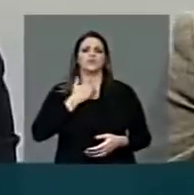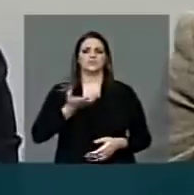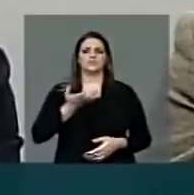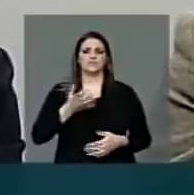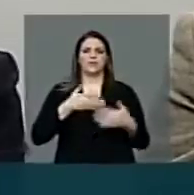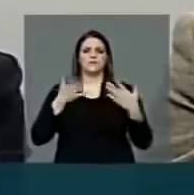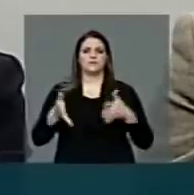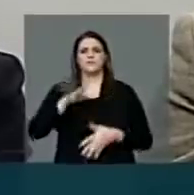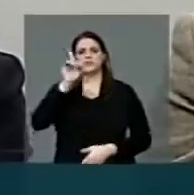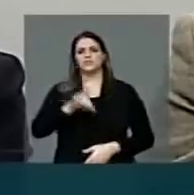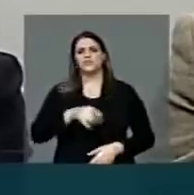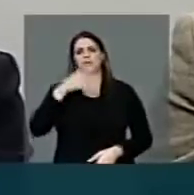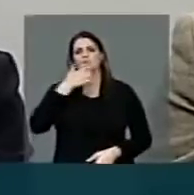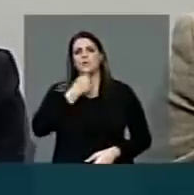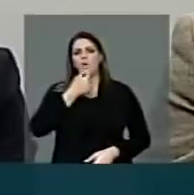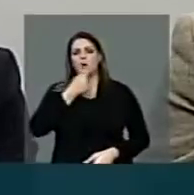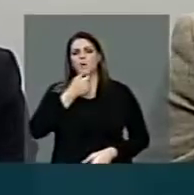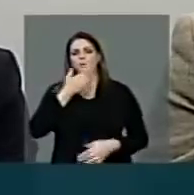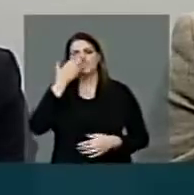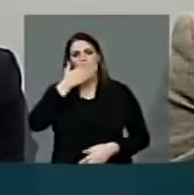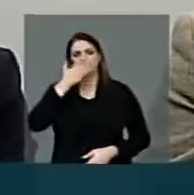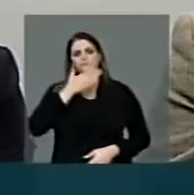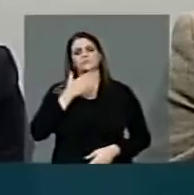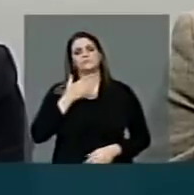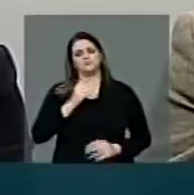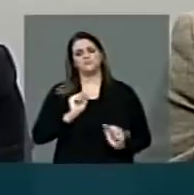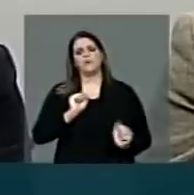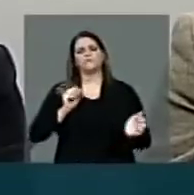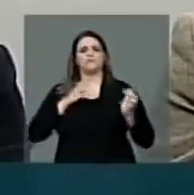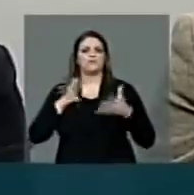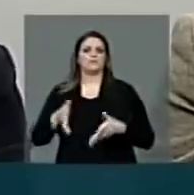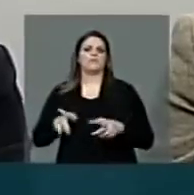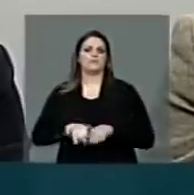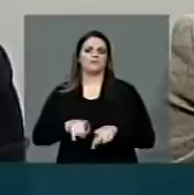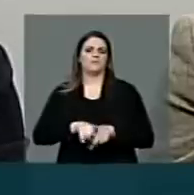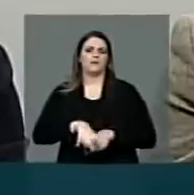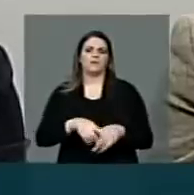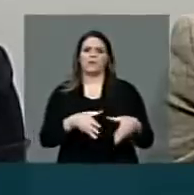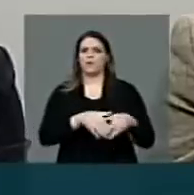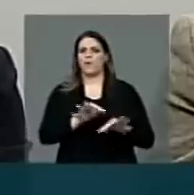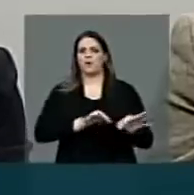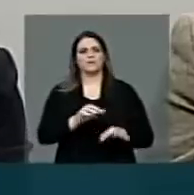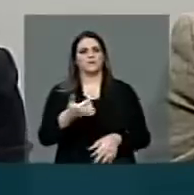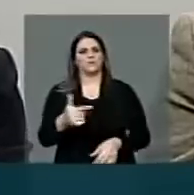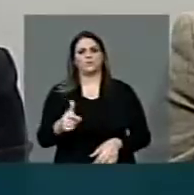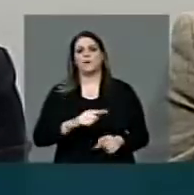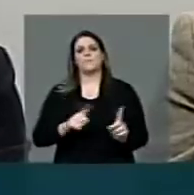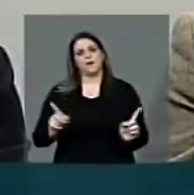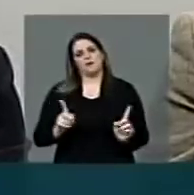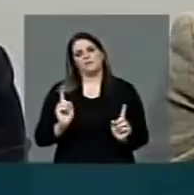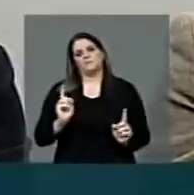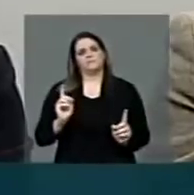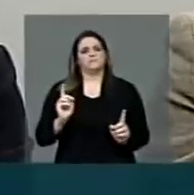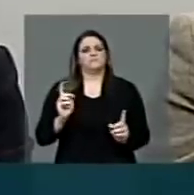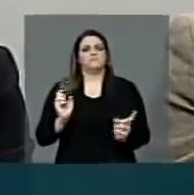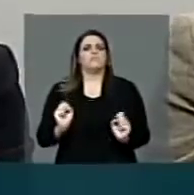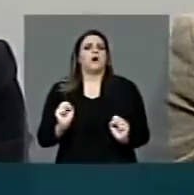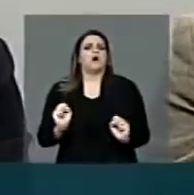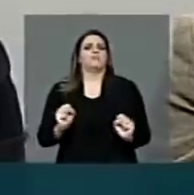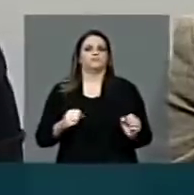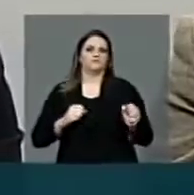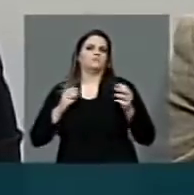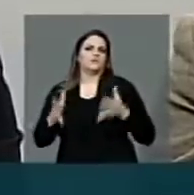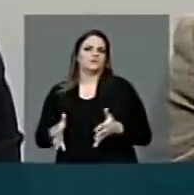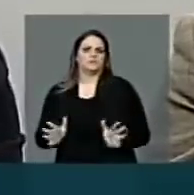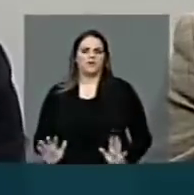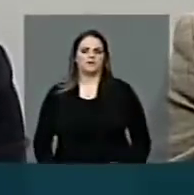mas poderiam, no decorrer desse processo, né, da tramitação e da construção do projeto, e da